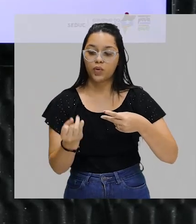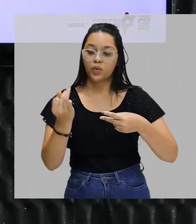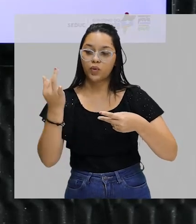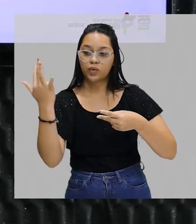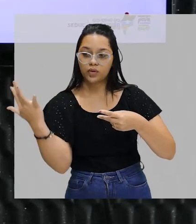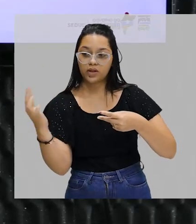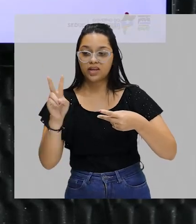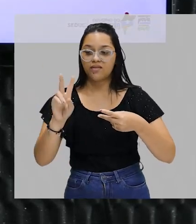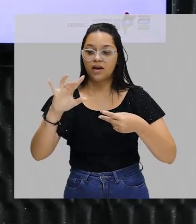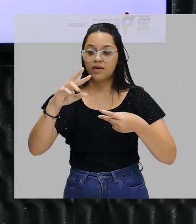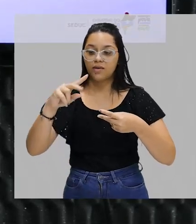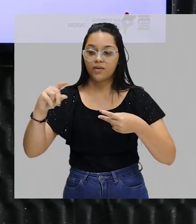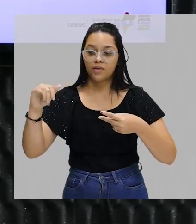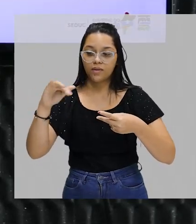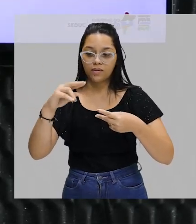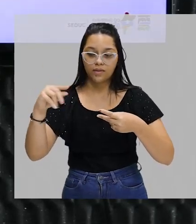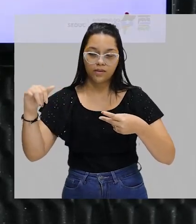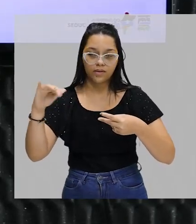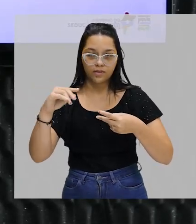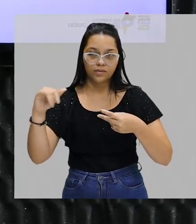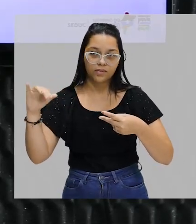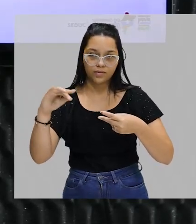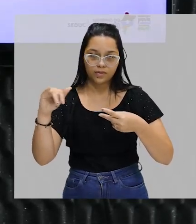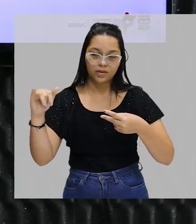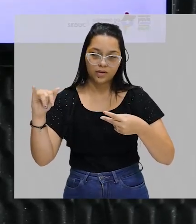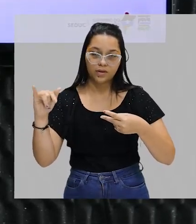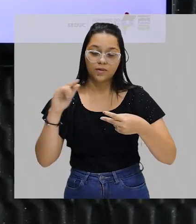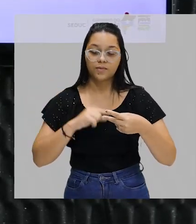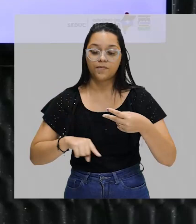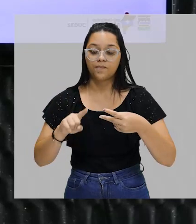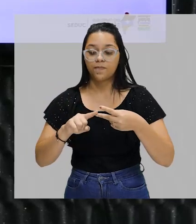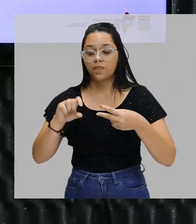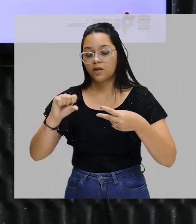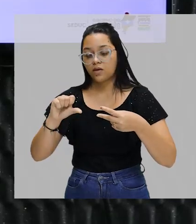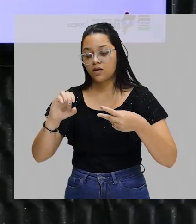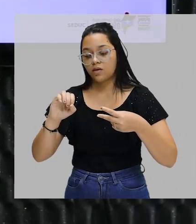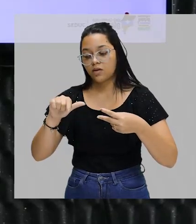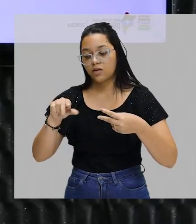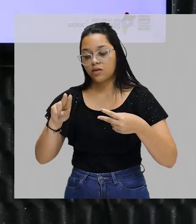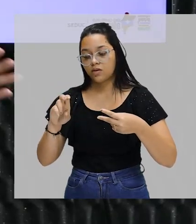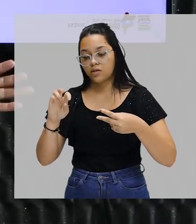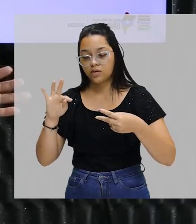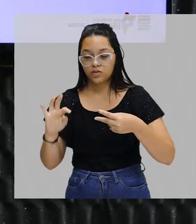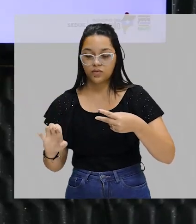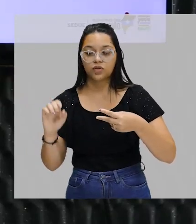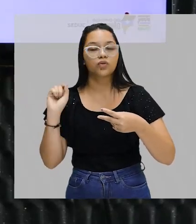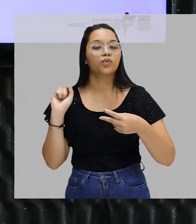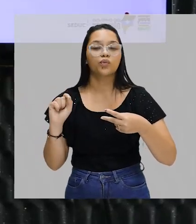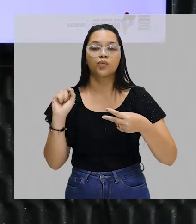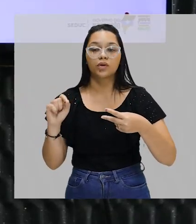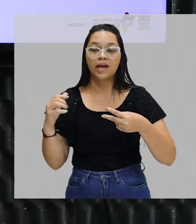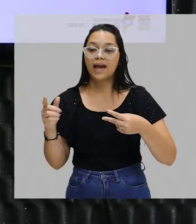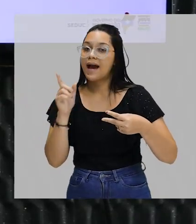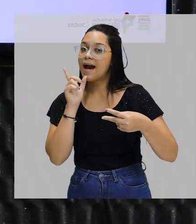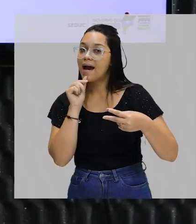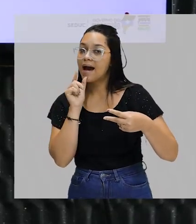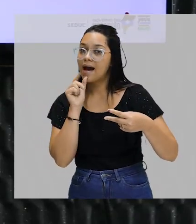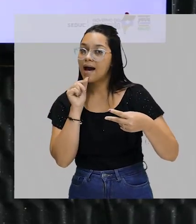se dissolver em uma substância, e o solvente, que normalmente é a